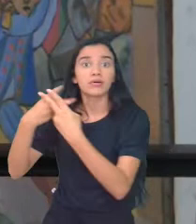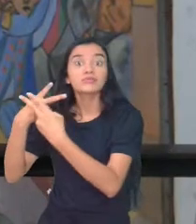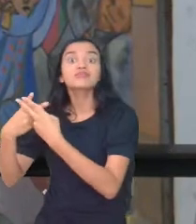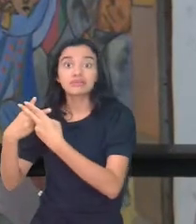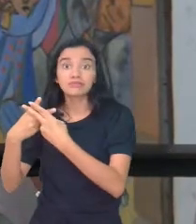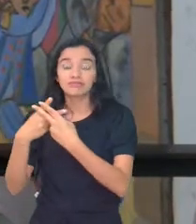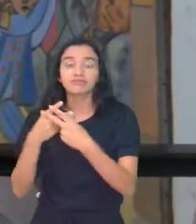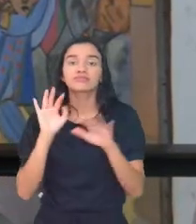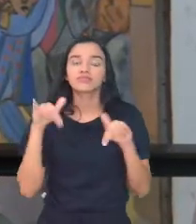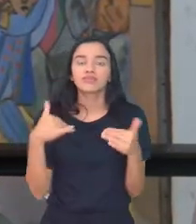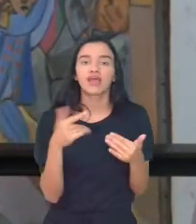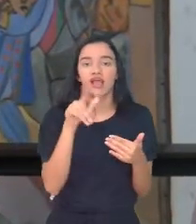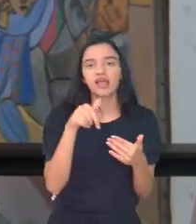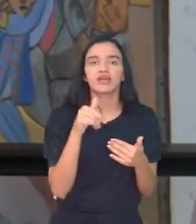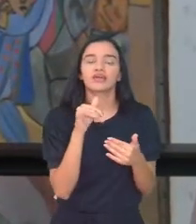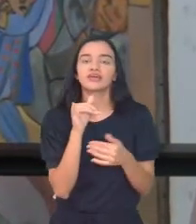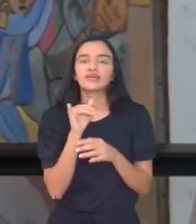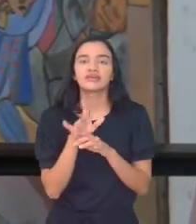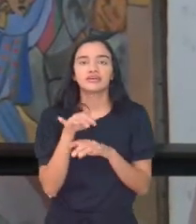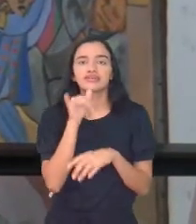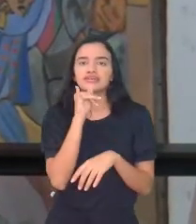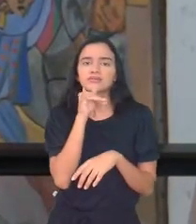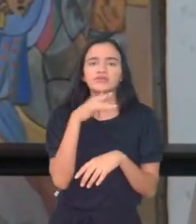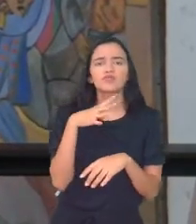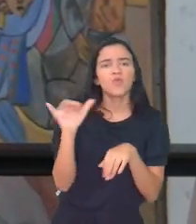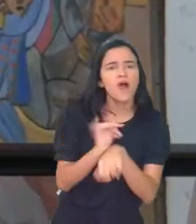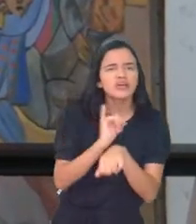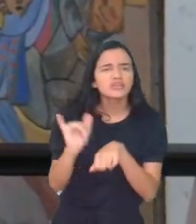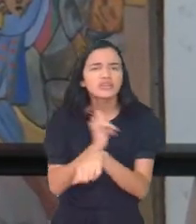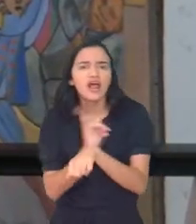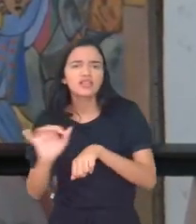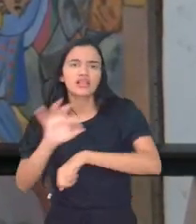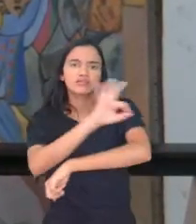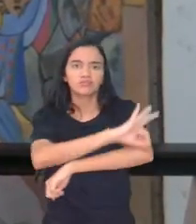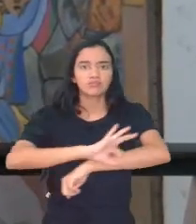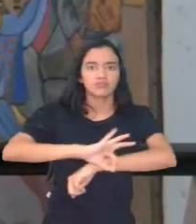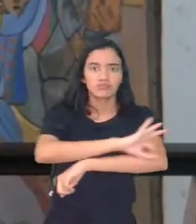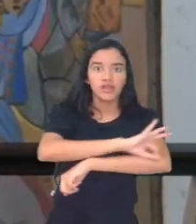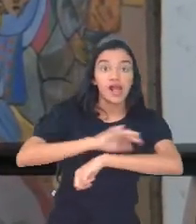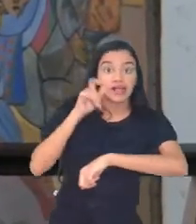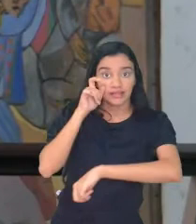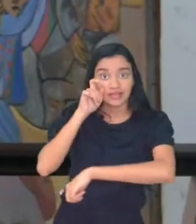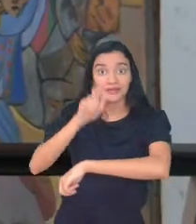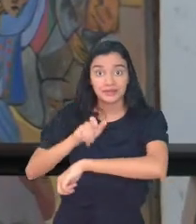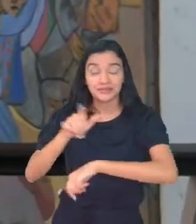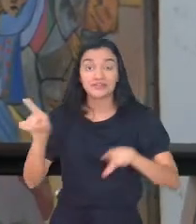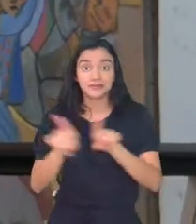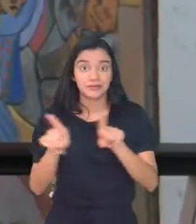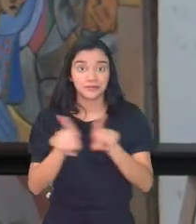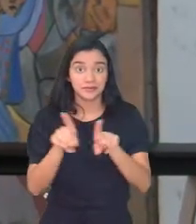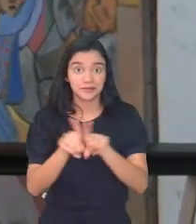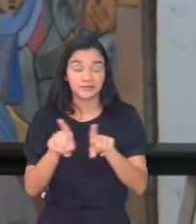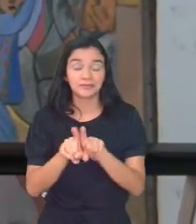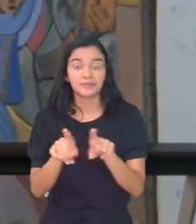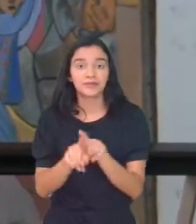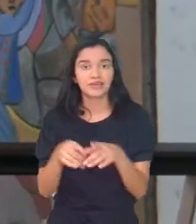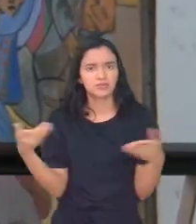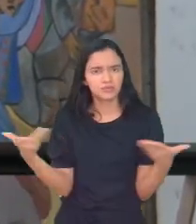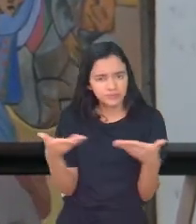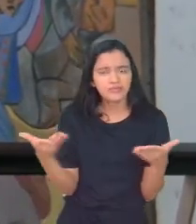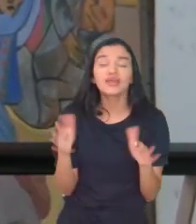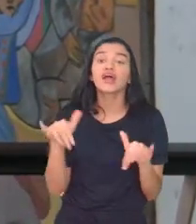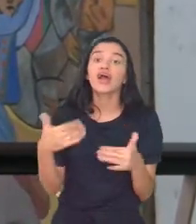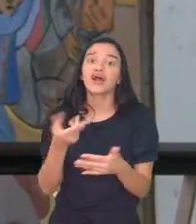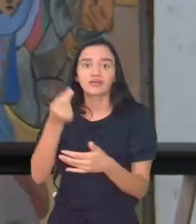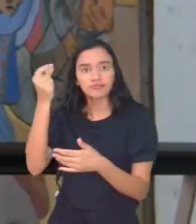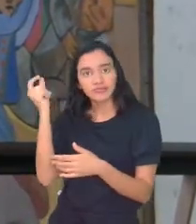detenção. E isso foi uma forma de arquitetura bem interessante e bem moderna para a época, porque